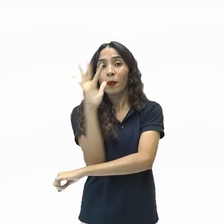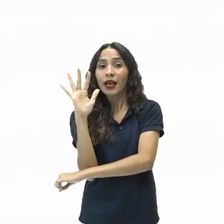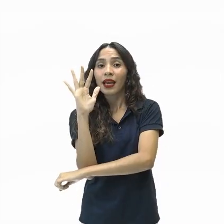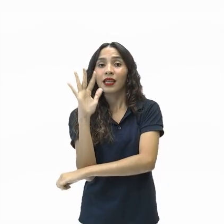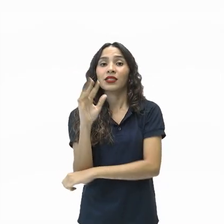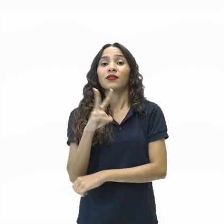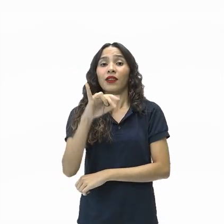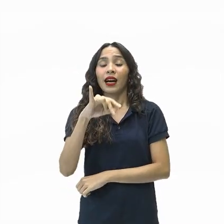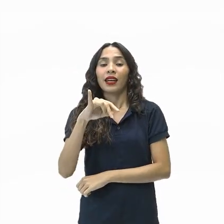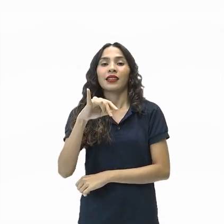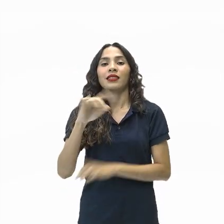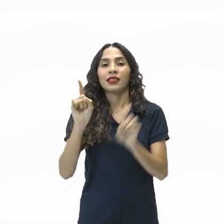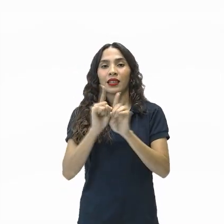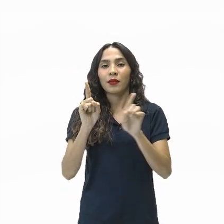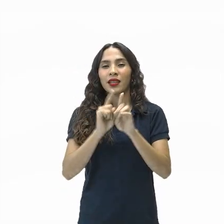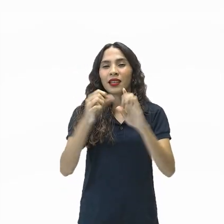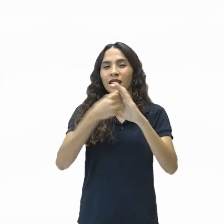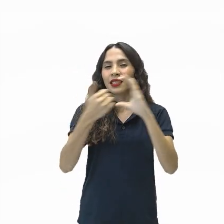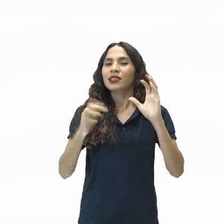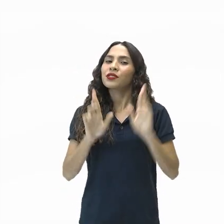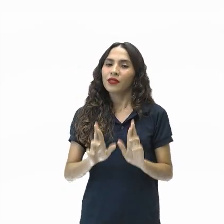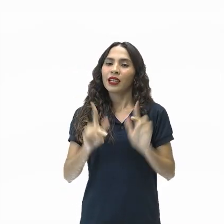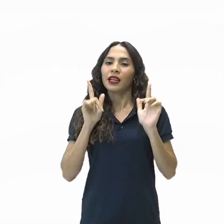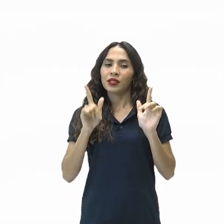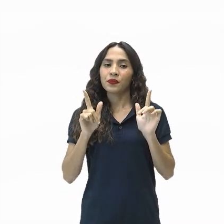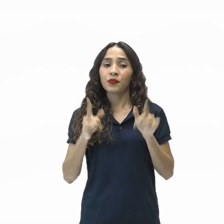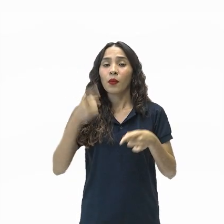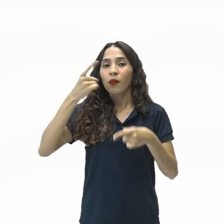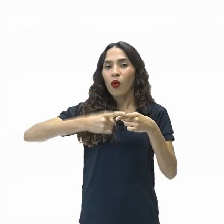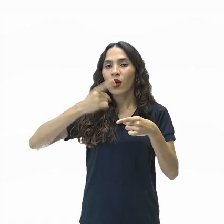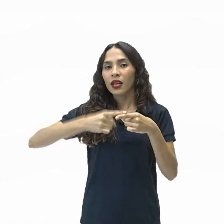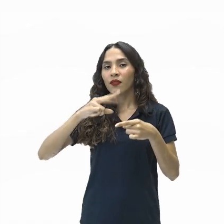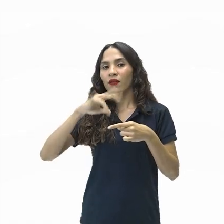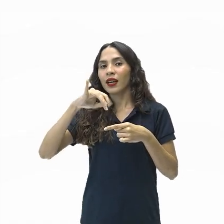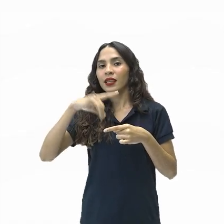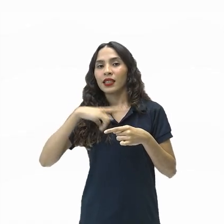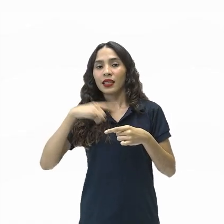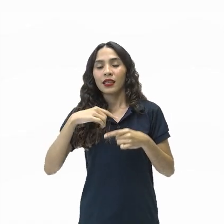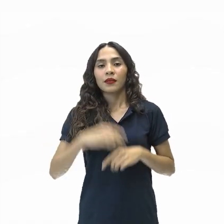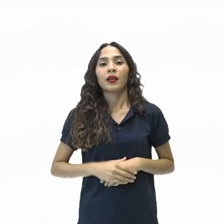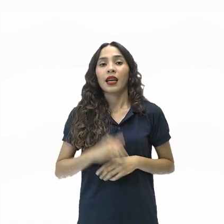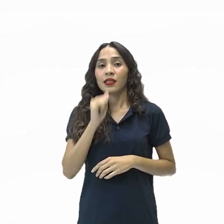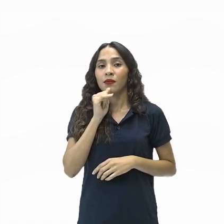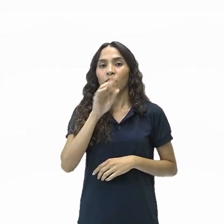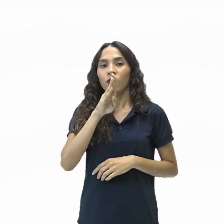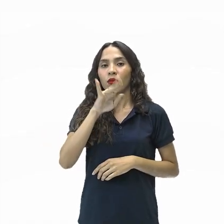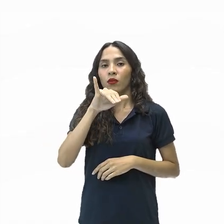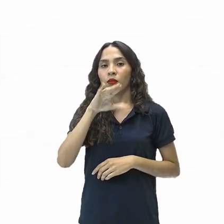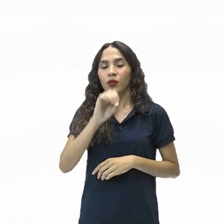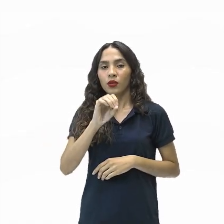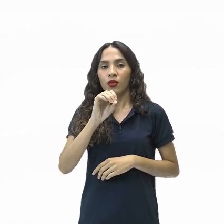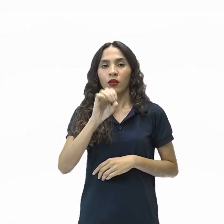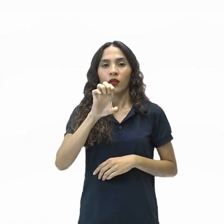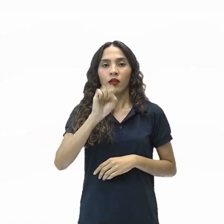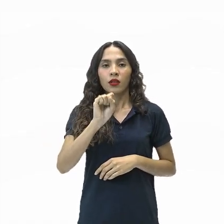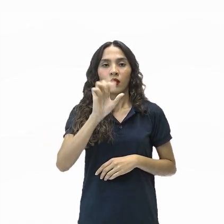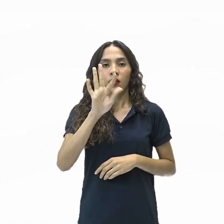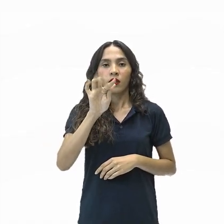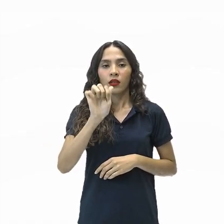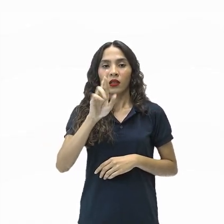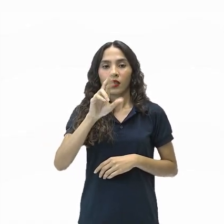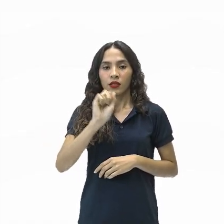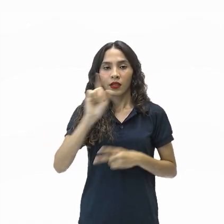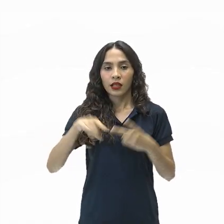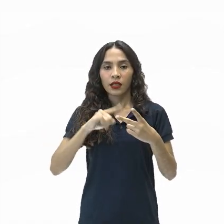ele engloba ali diferentes fatores, porque ele vai ser composto pela biosfera, e pela